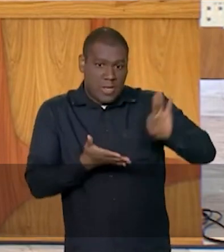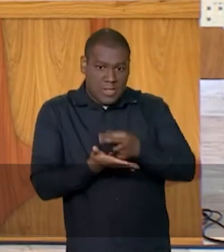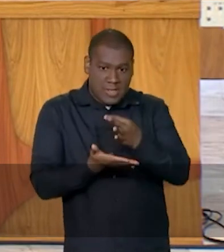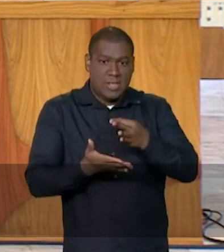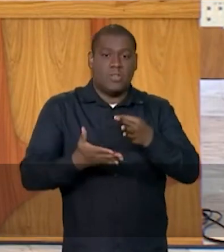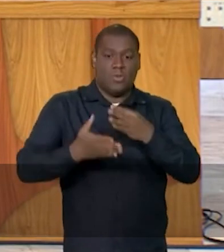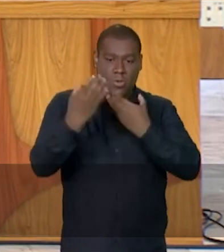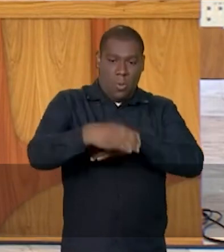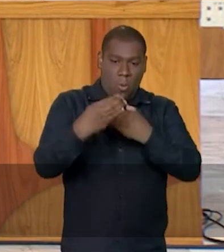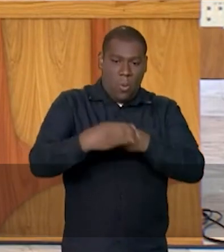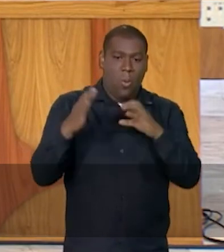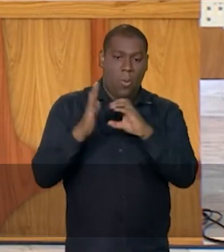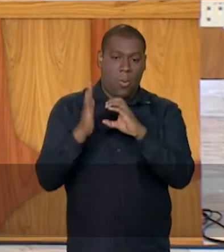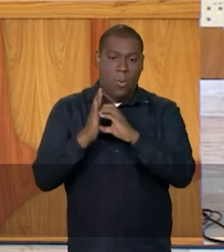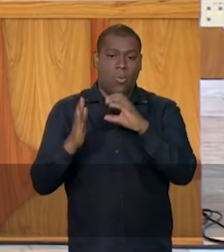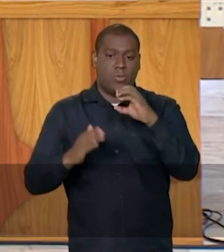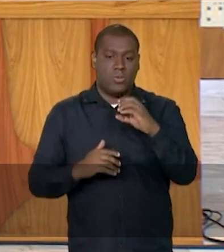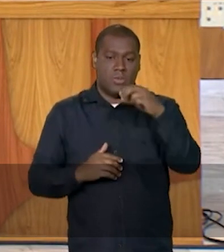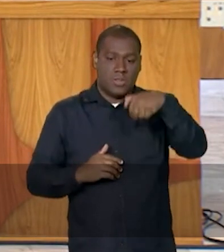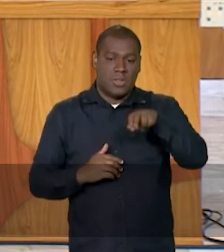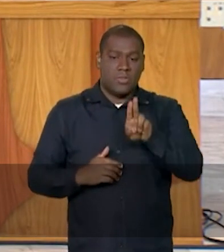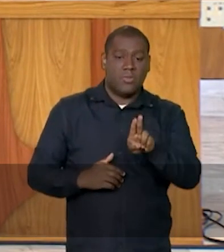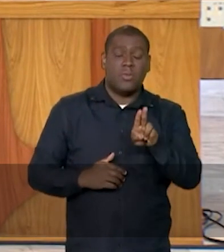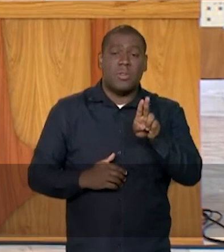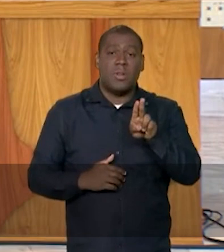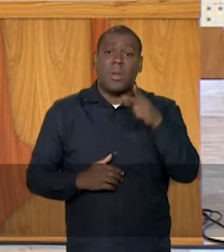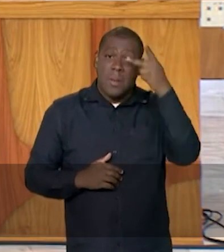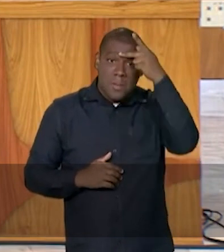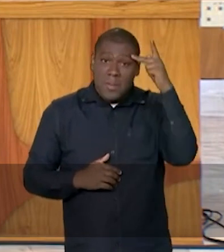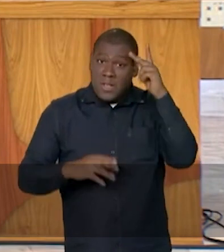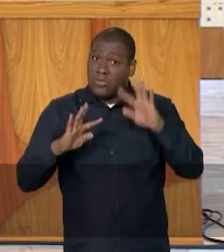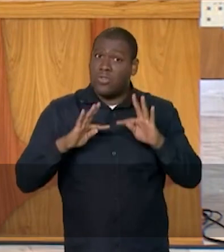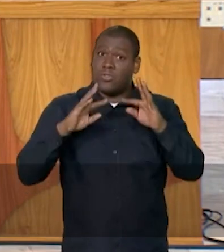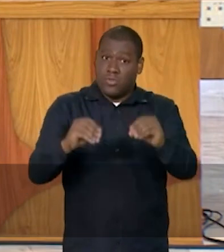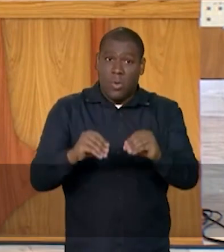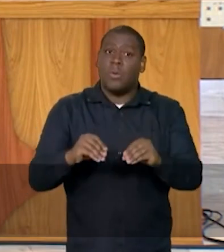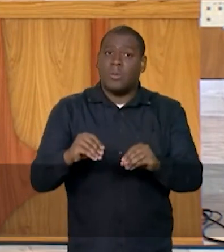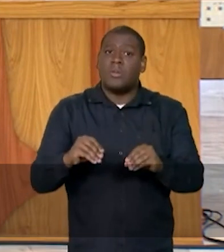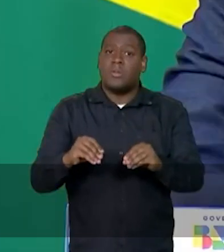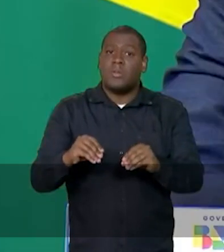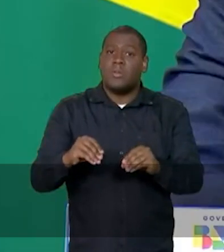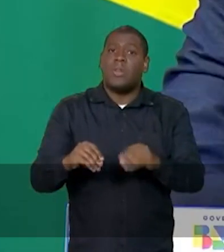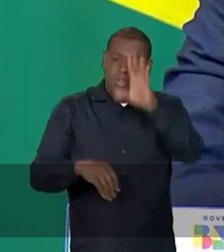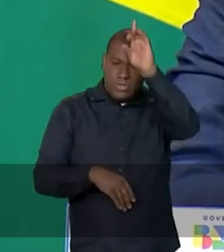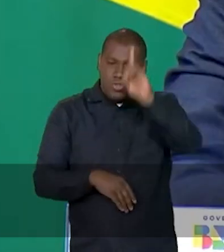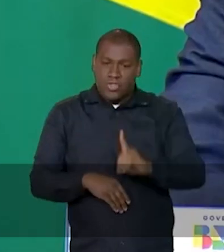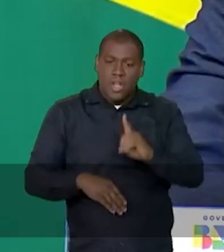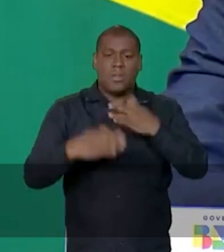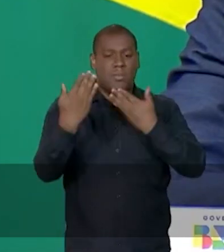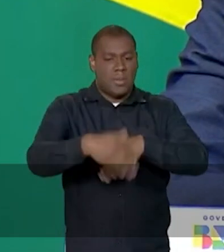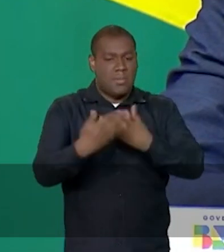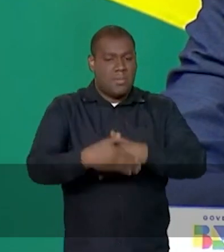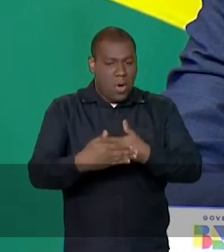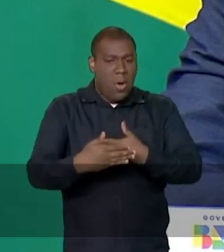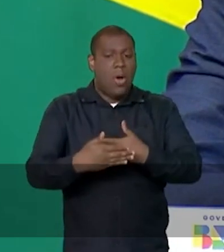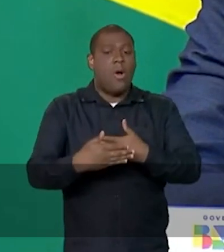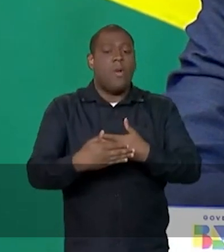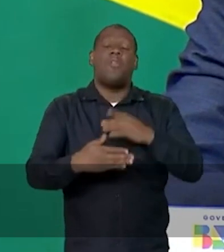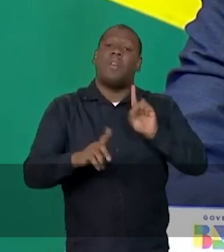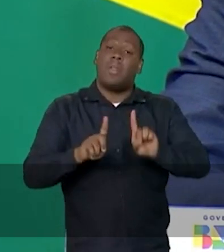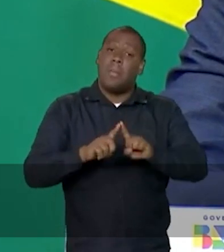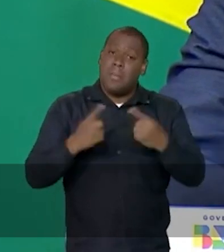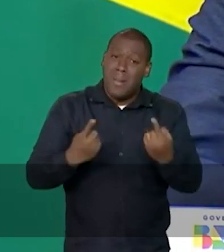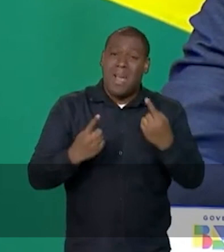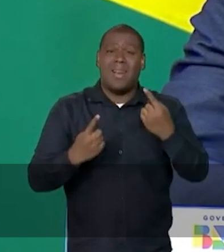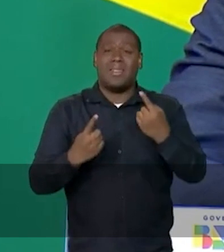no concurso uma garantia de que todo mundo vai realizar a prova nas mesmas condições. Essa é o nosso ponto pacífico,